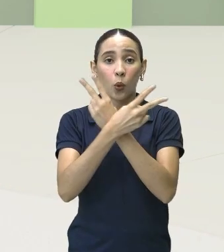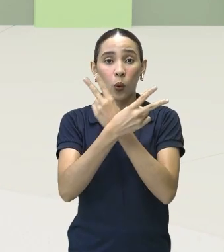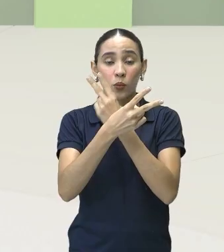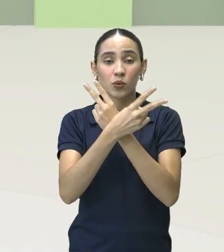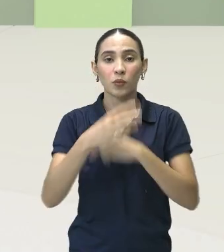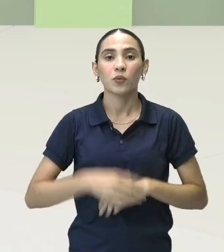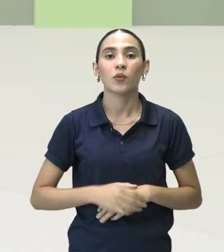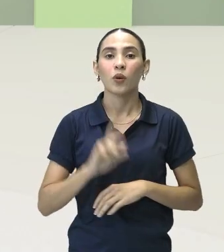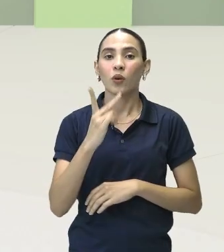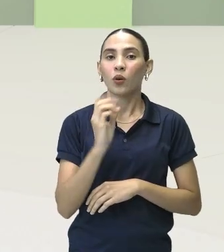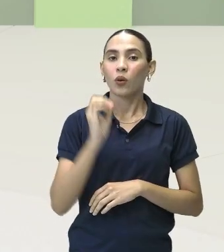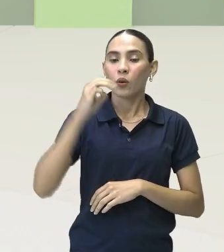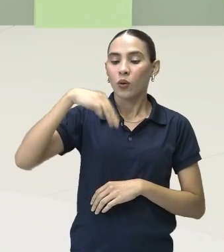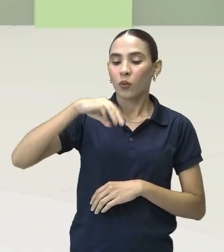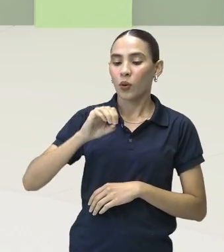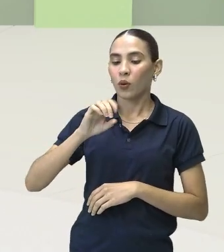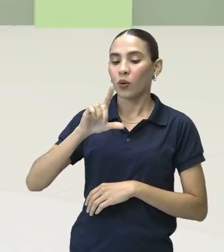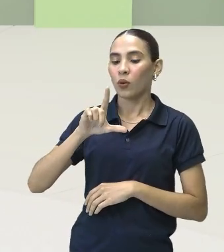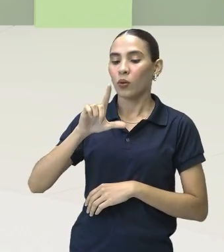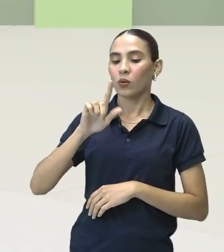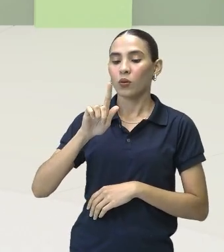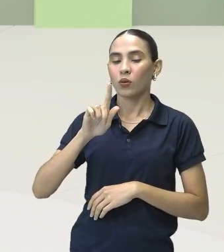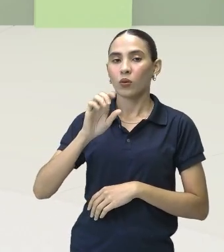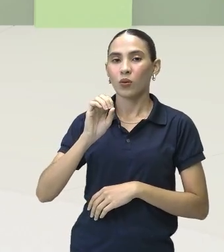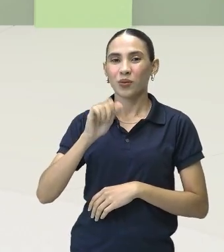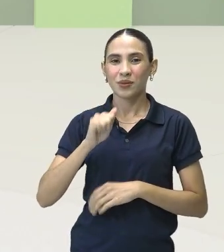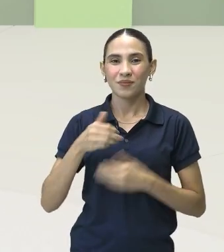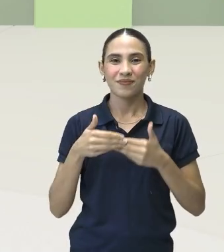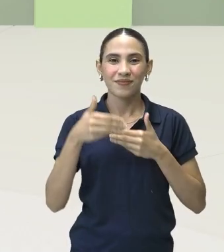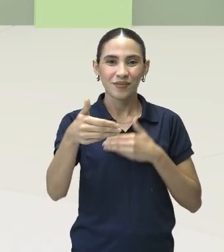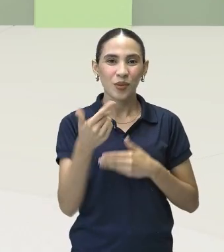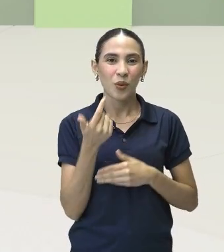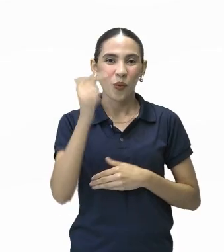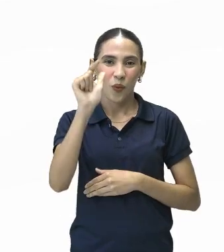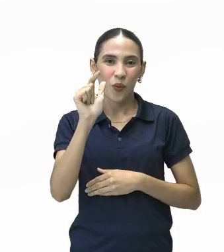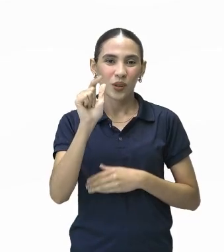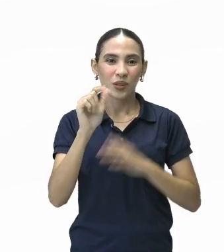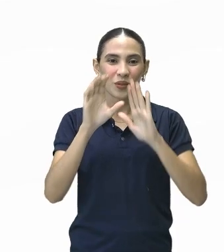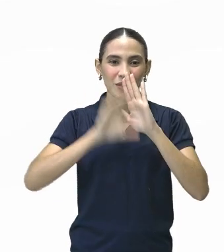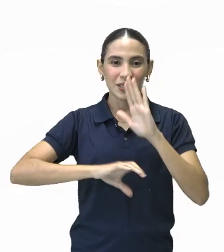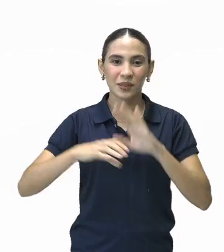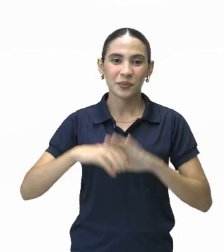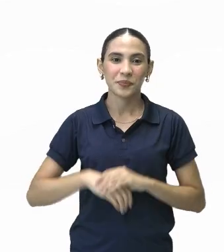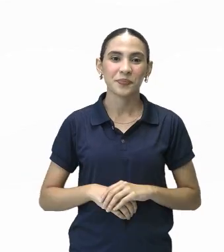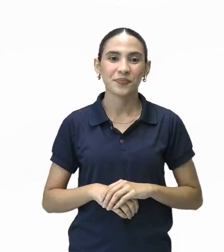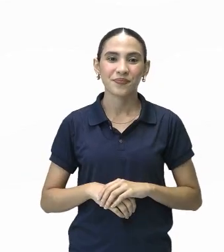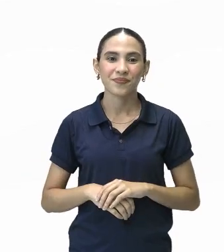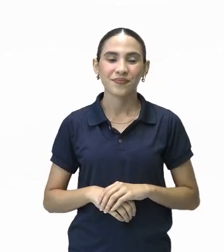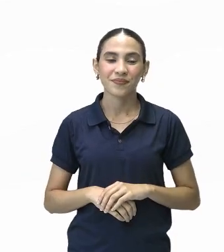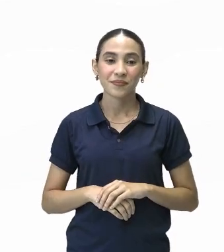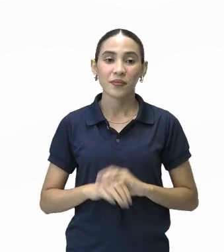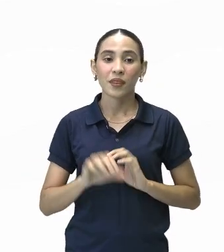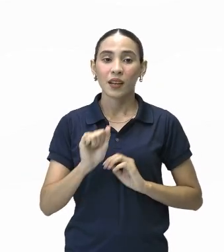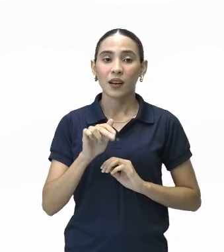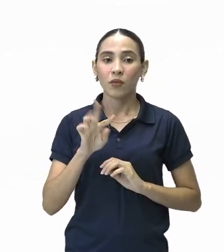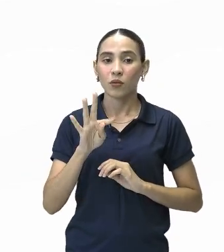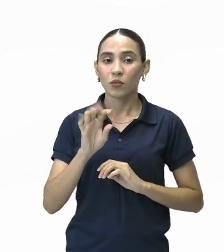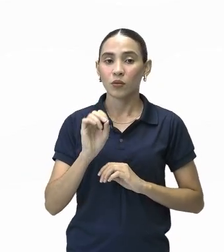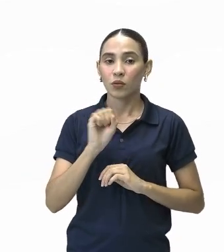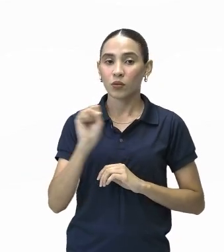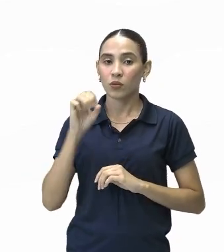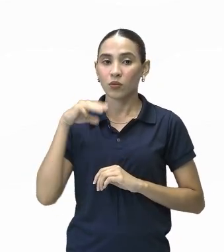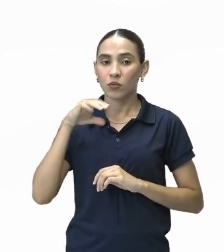cromossomos homólogos. Tá bom? Agora vamos para uma outra definição. Os